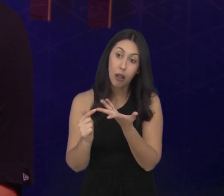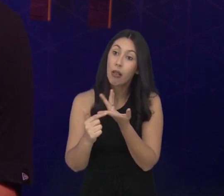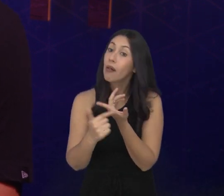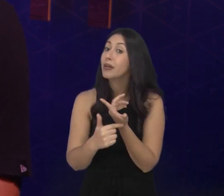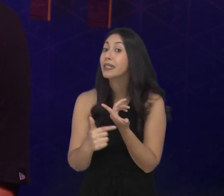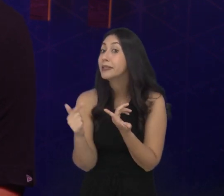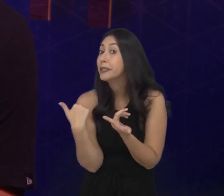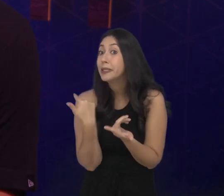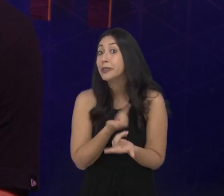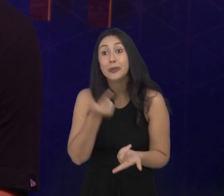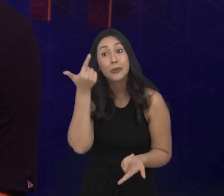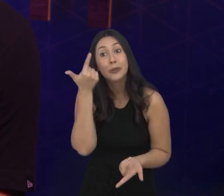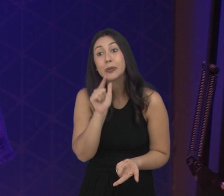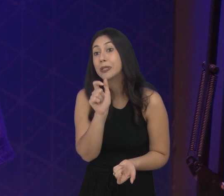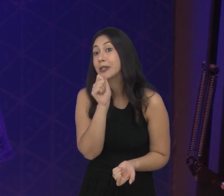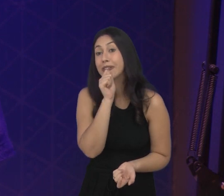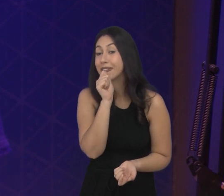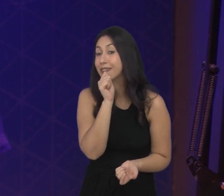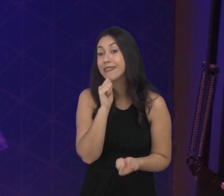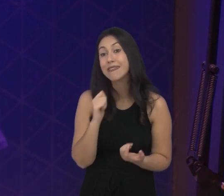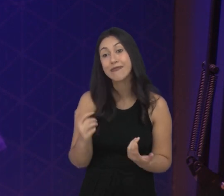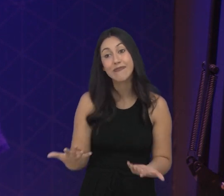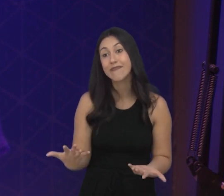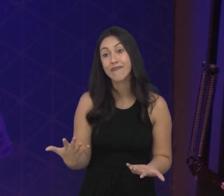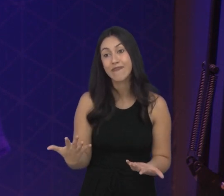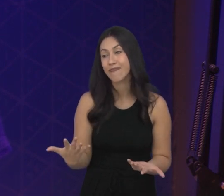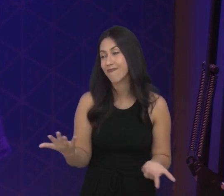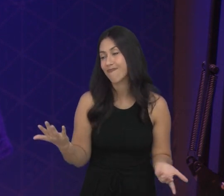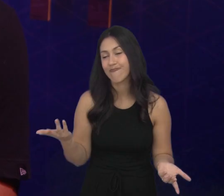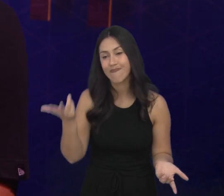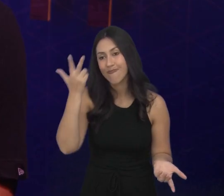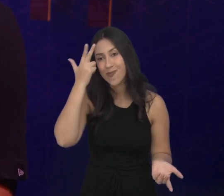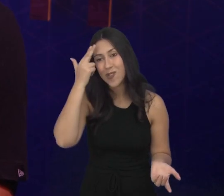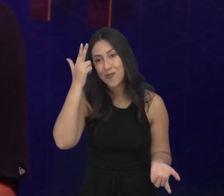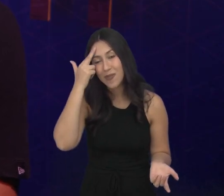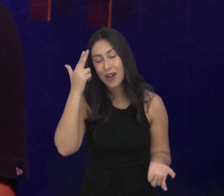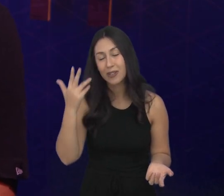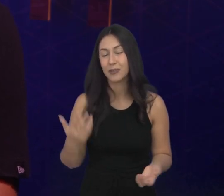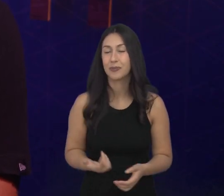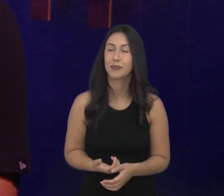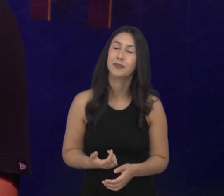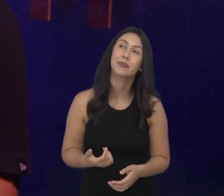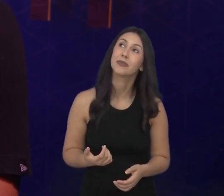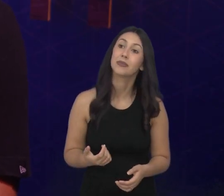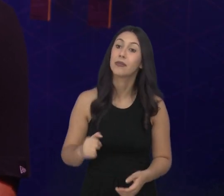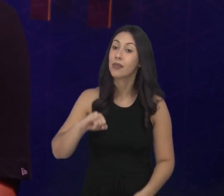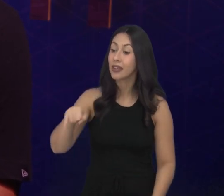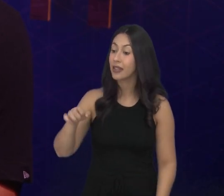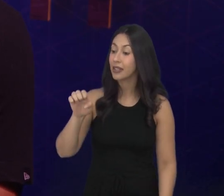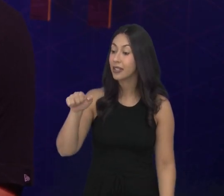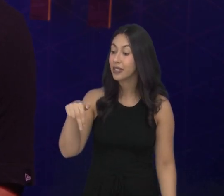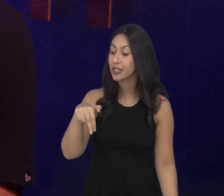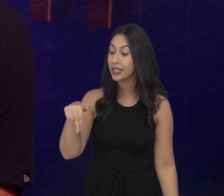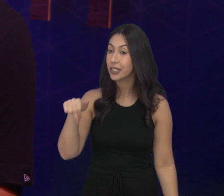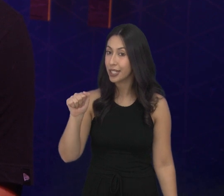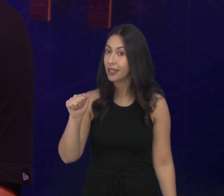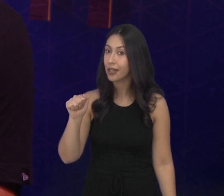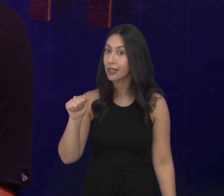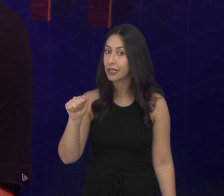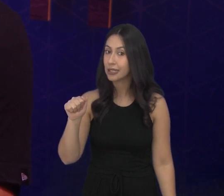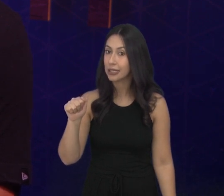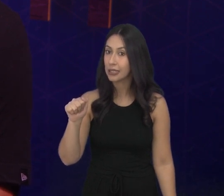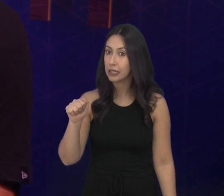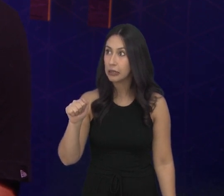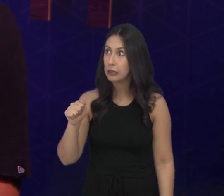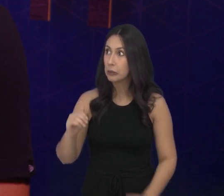de coisa que a gente ainda não vai ter conseguido, né, alcançar. É inevitável, assim. A Jenna lá, de